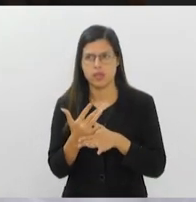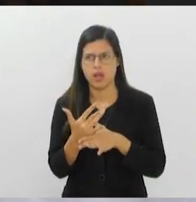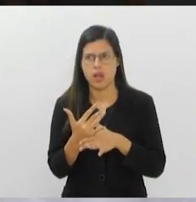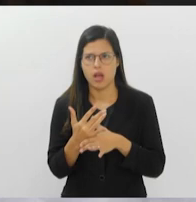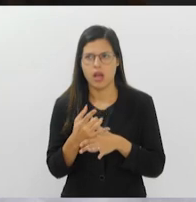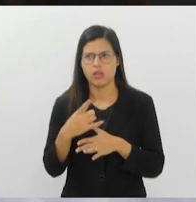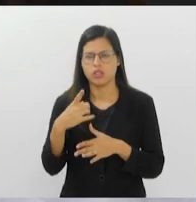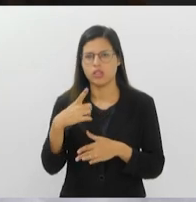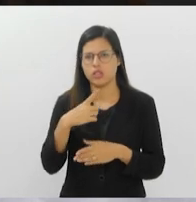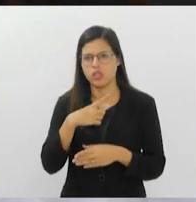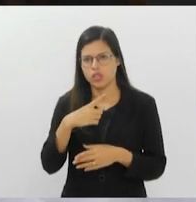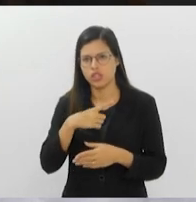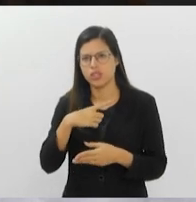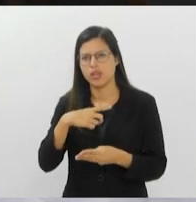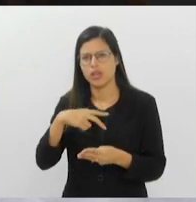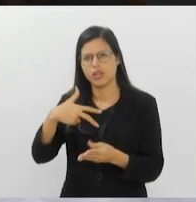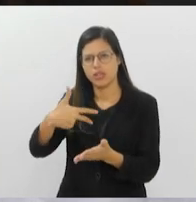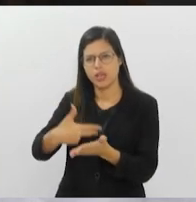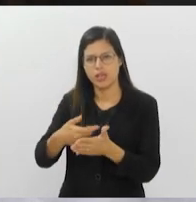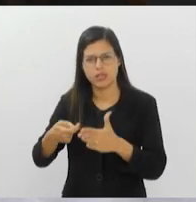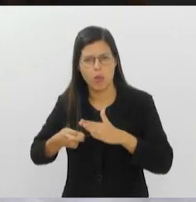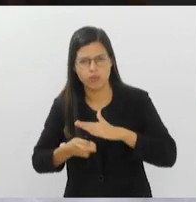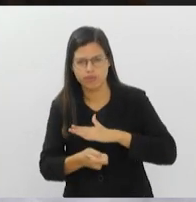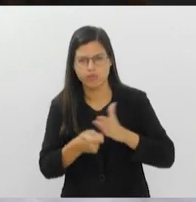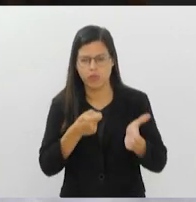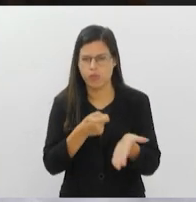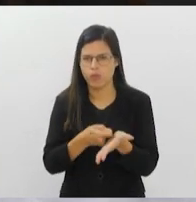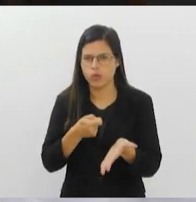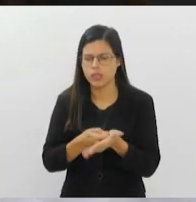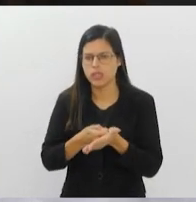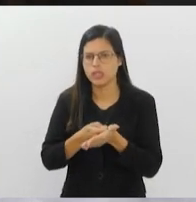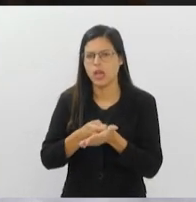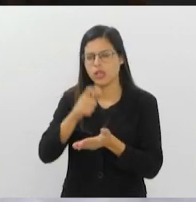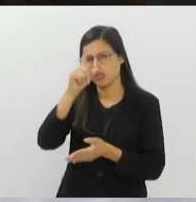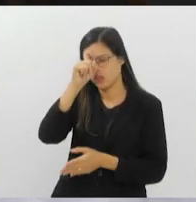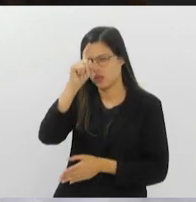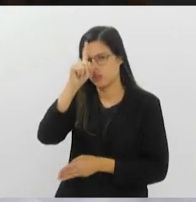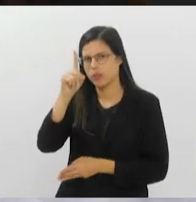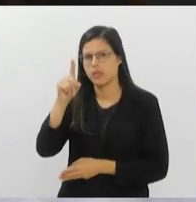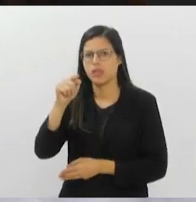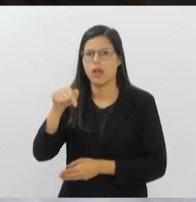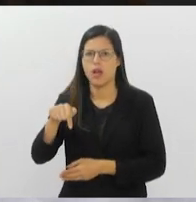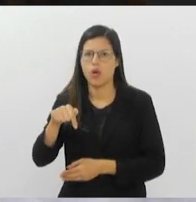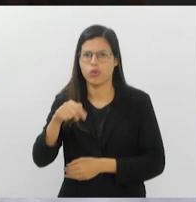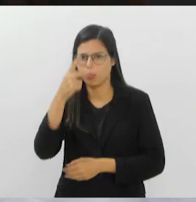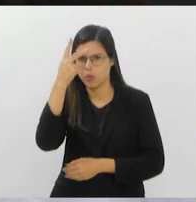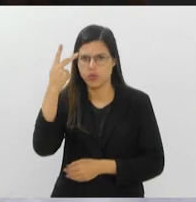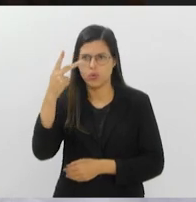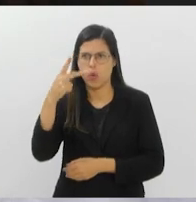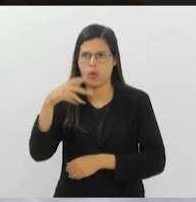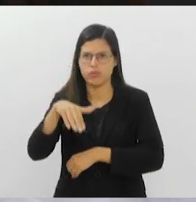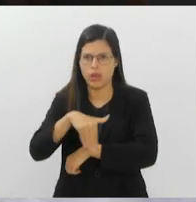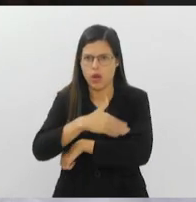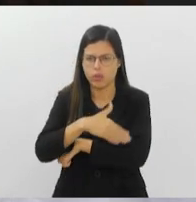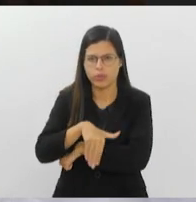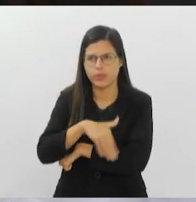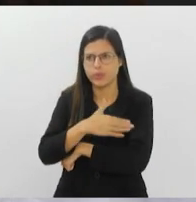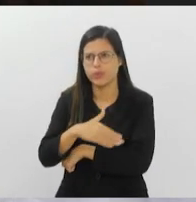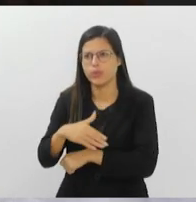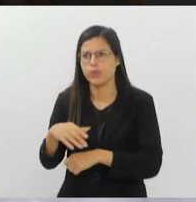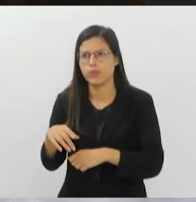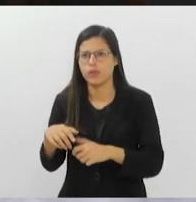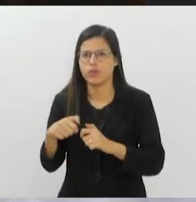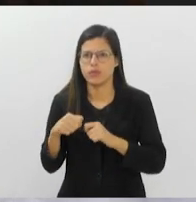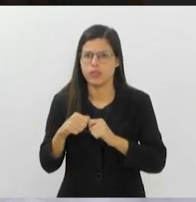internações compulsórias, recolhimentos, né, forçados da população em situação de rua, com a construção de grandes